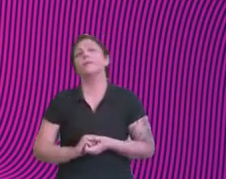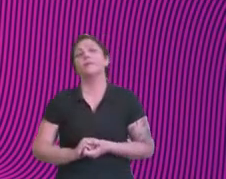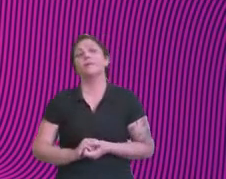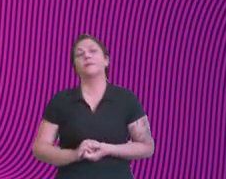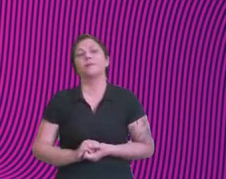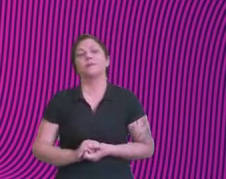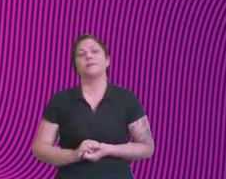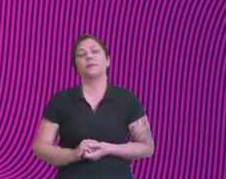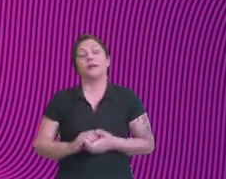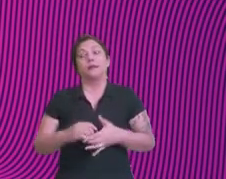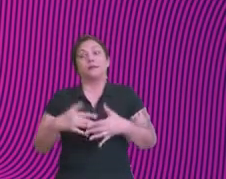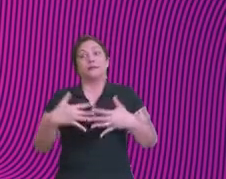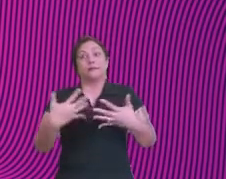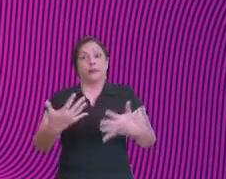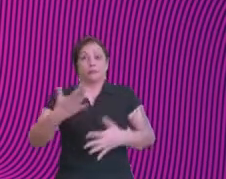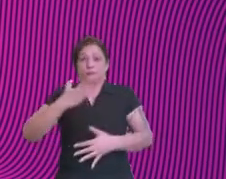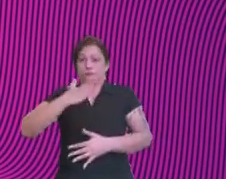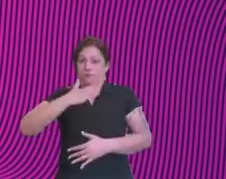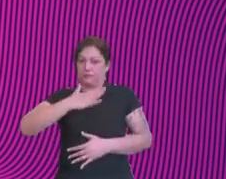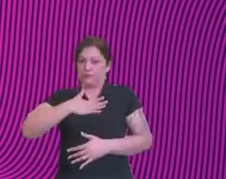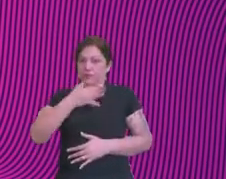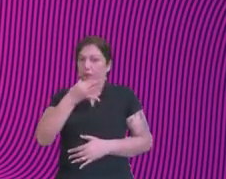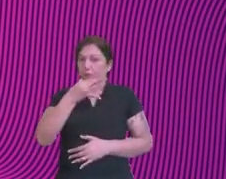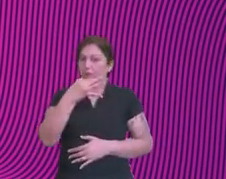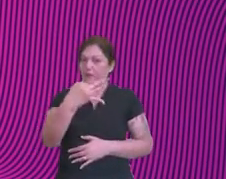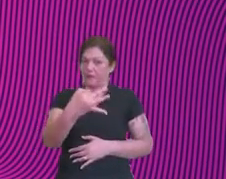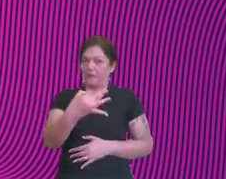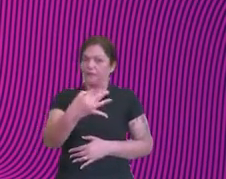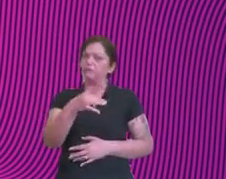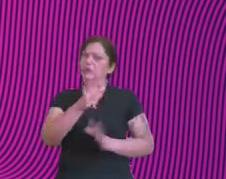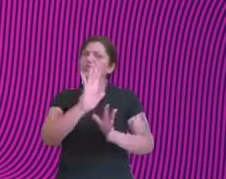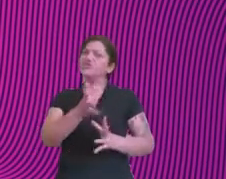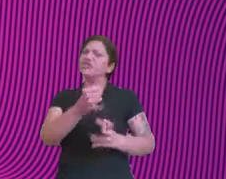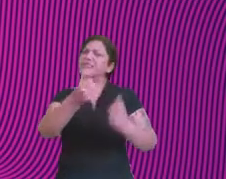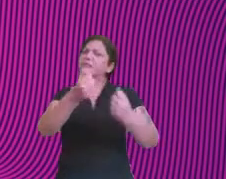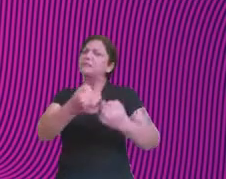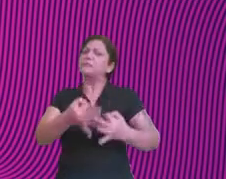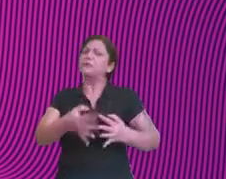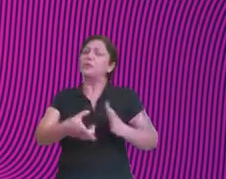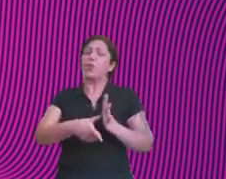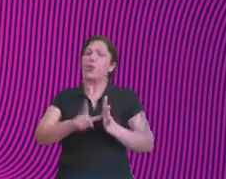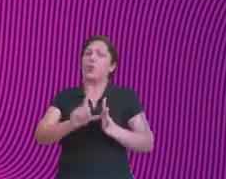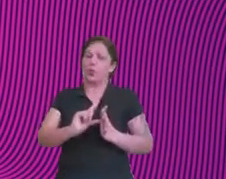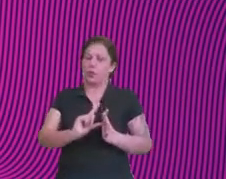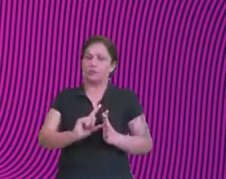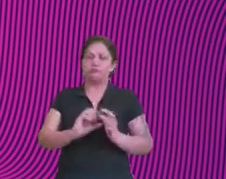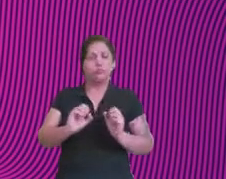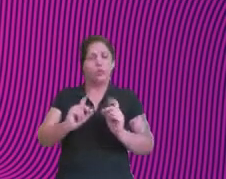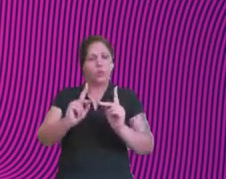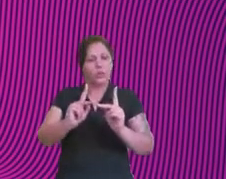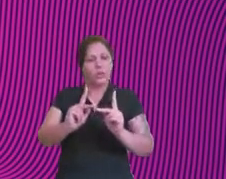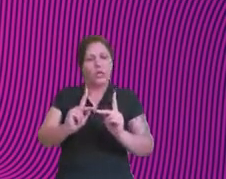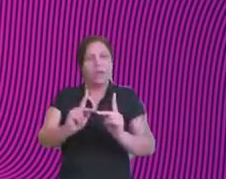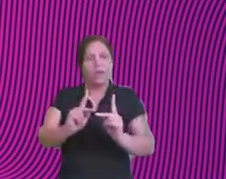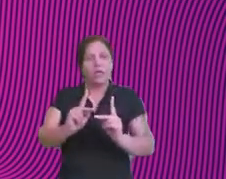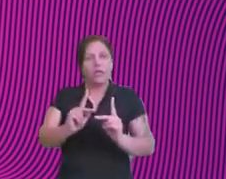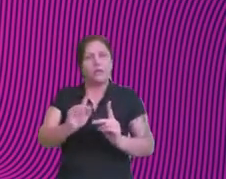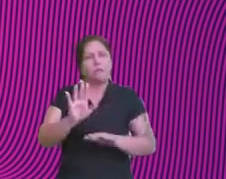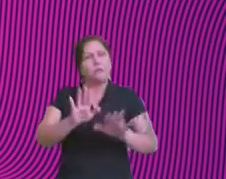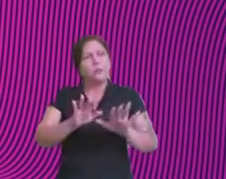Então, eu acho que, como você já tinha mostrado, né, ela tinha um CPS de 21, se eu não me